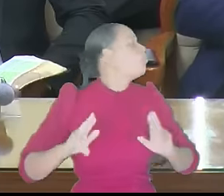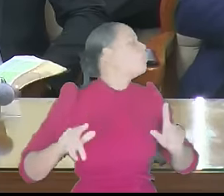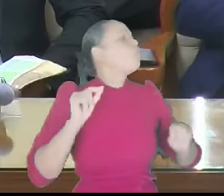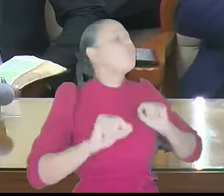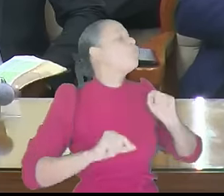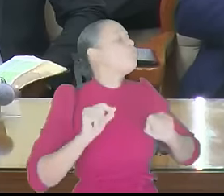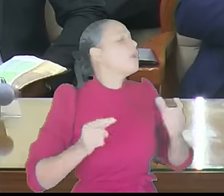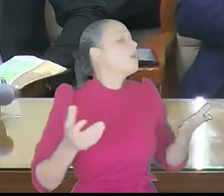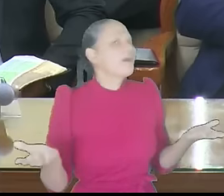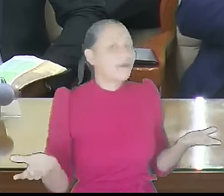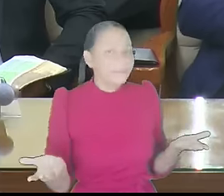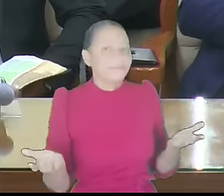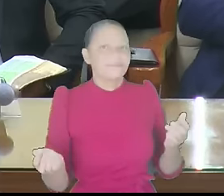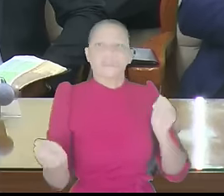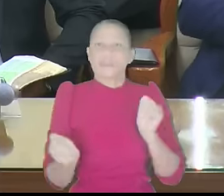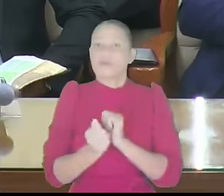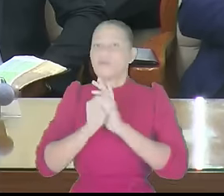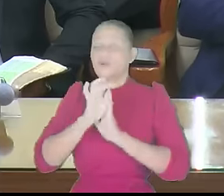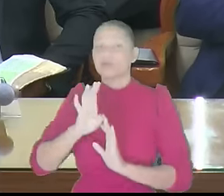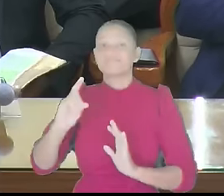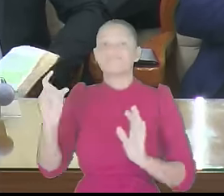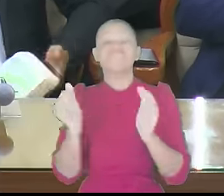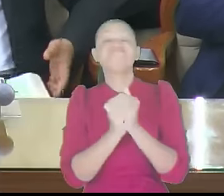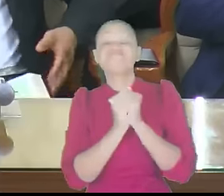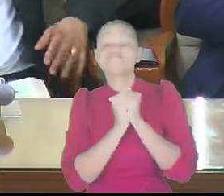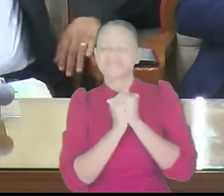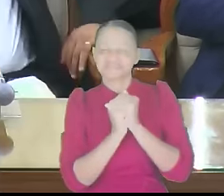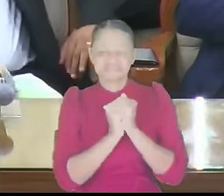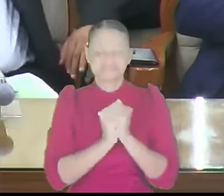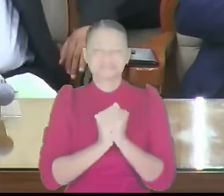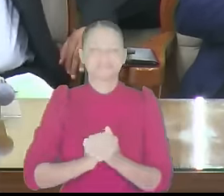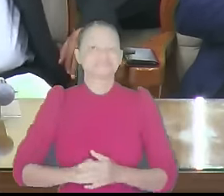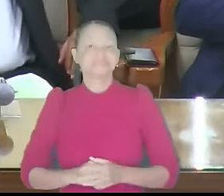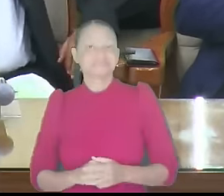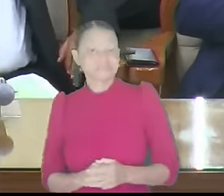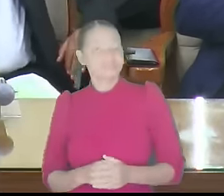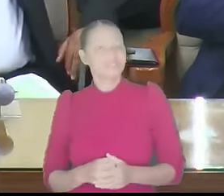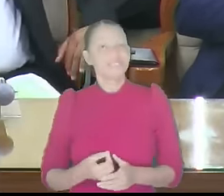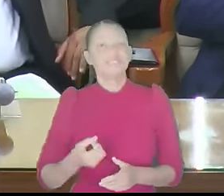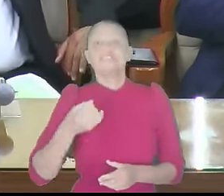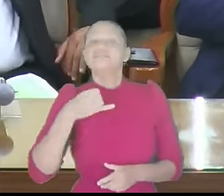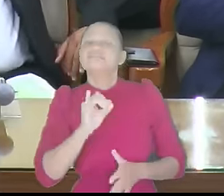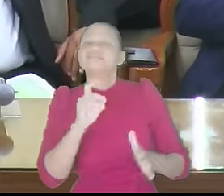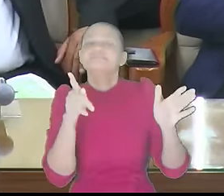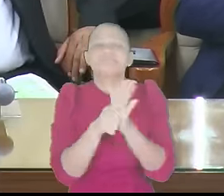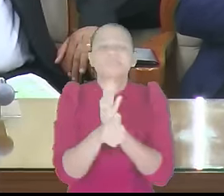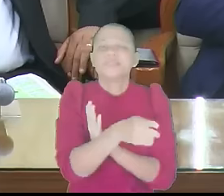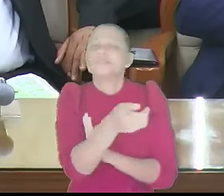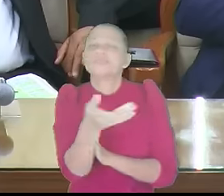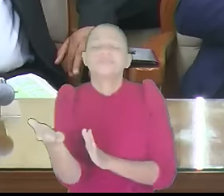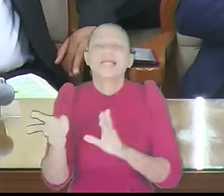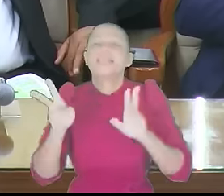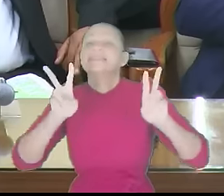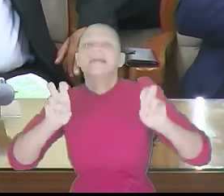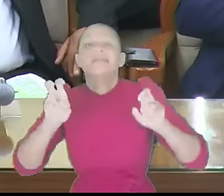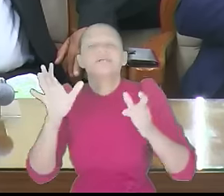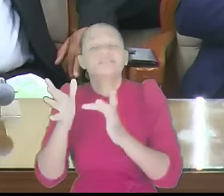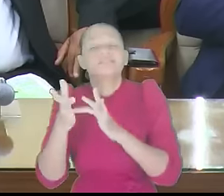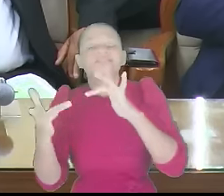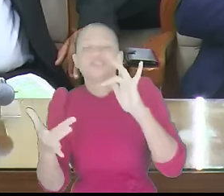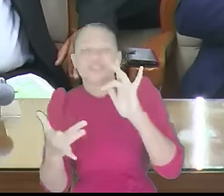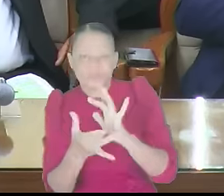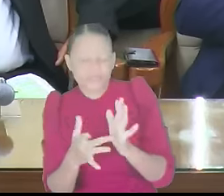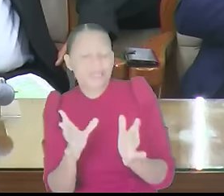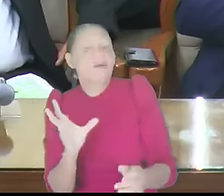Glória a Deus. Amém. Se perguntarem para você sobre Jesus, quem é o amado